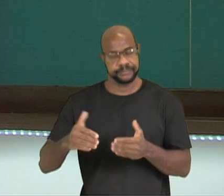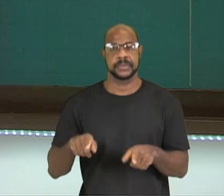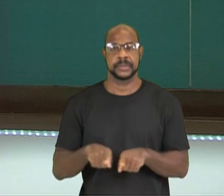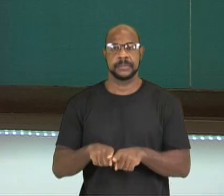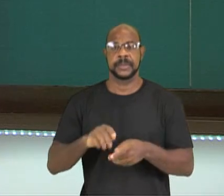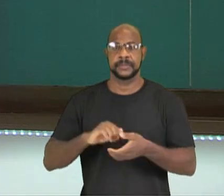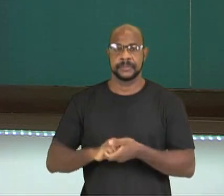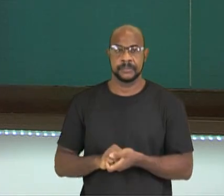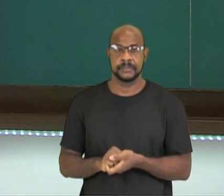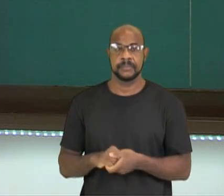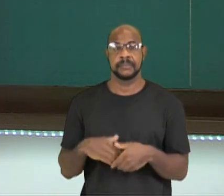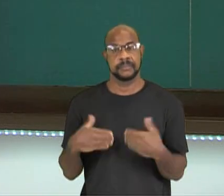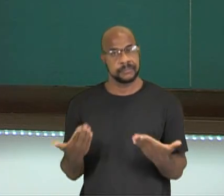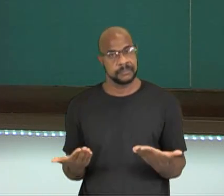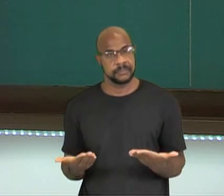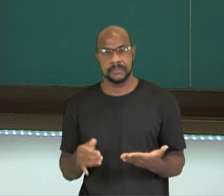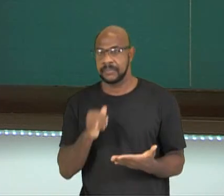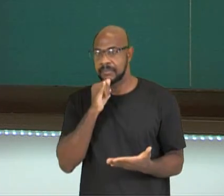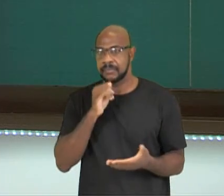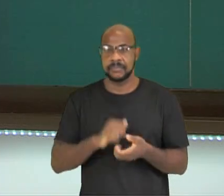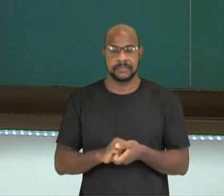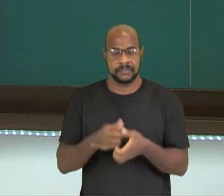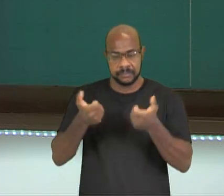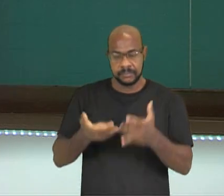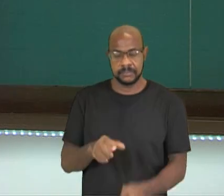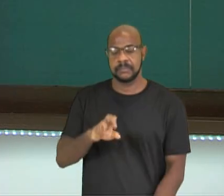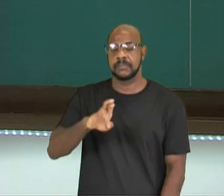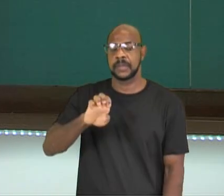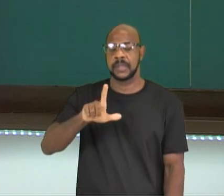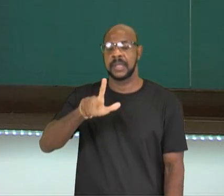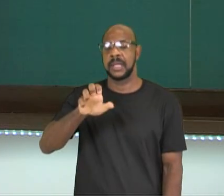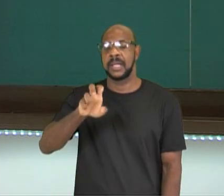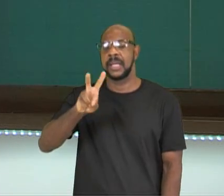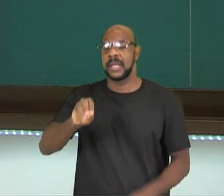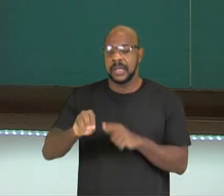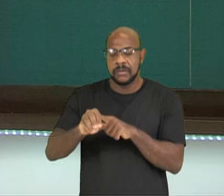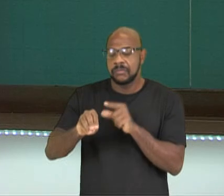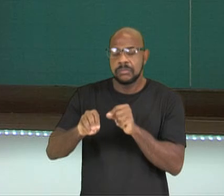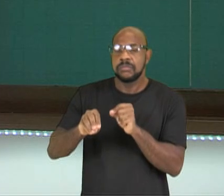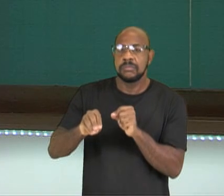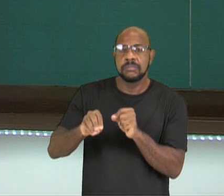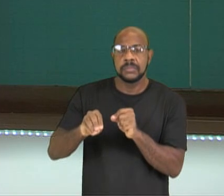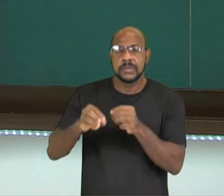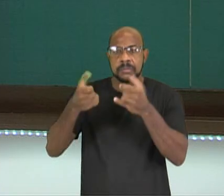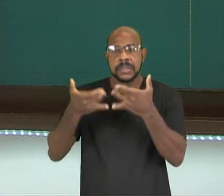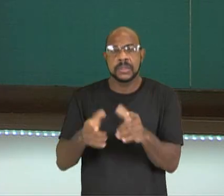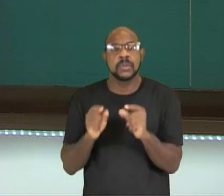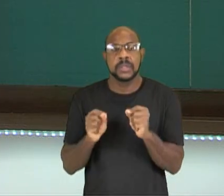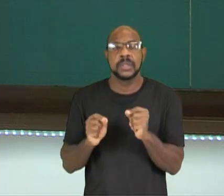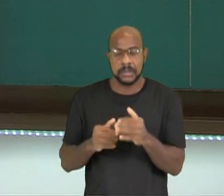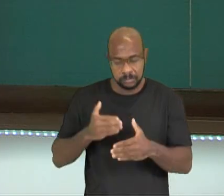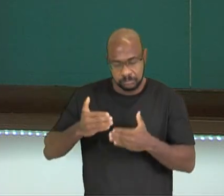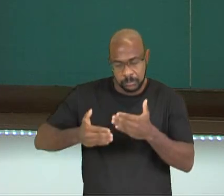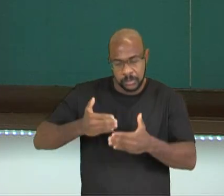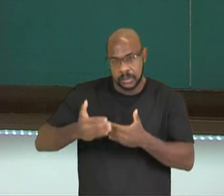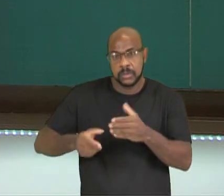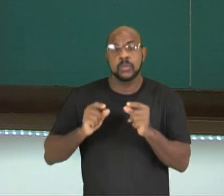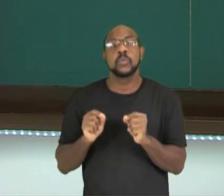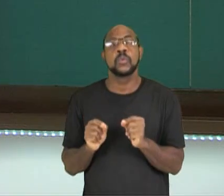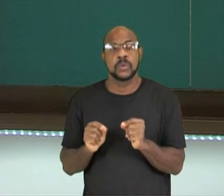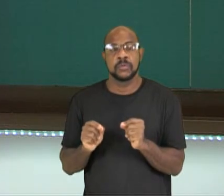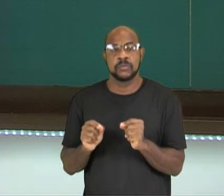temos que entender que quando eu falo do relevo, quando eu falo desse estudo, eu estou falando de processos